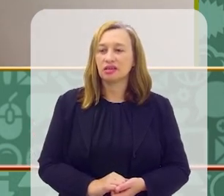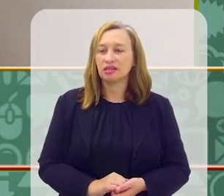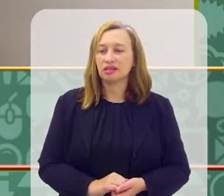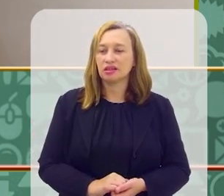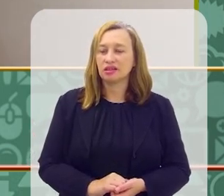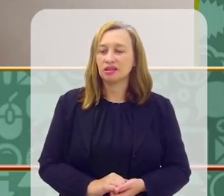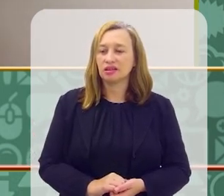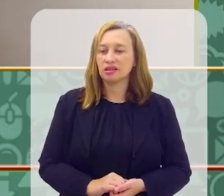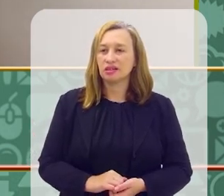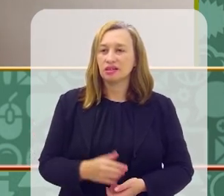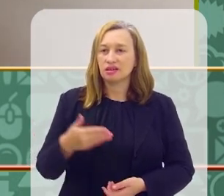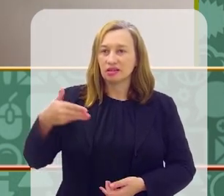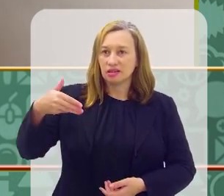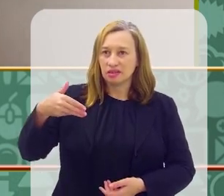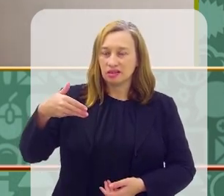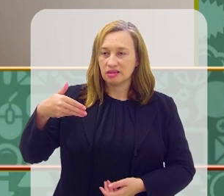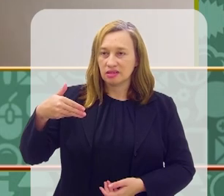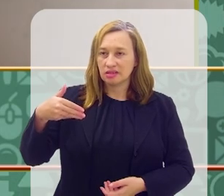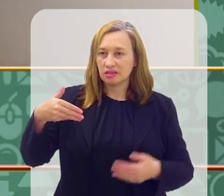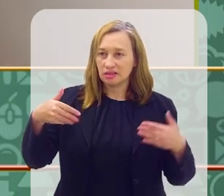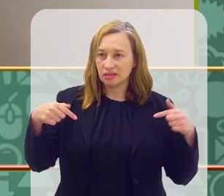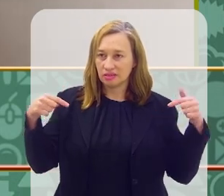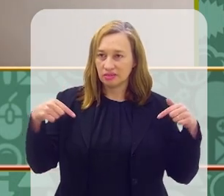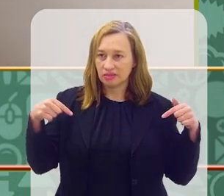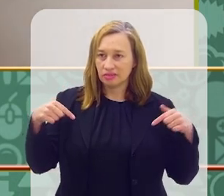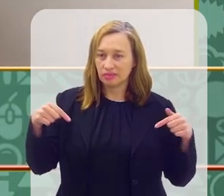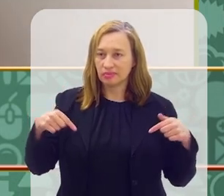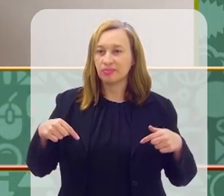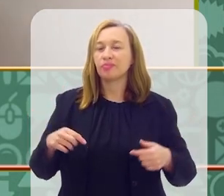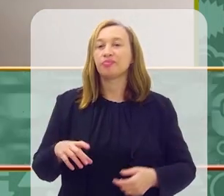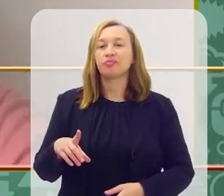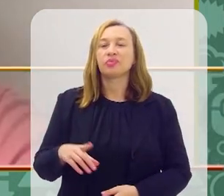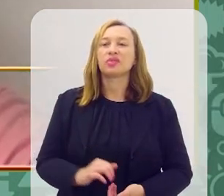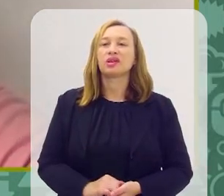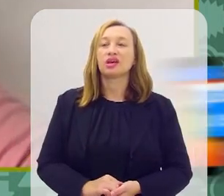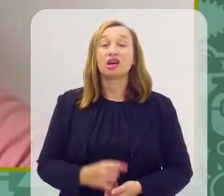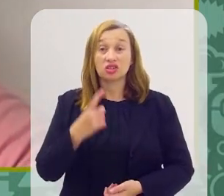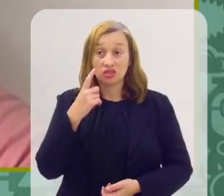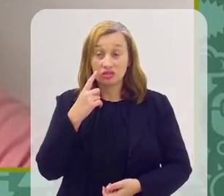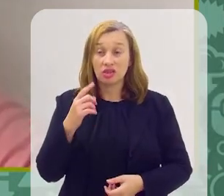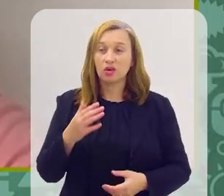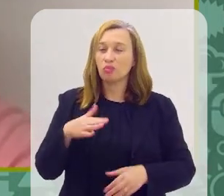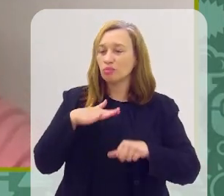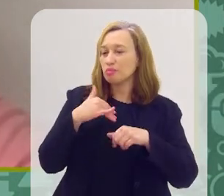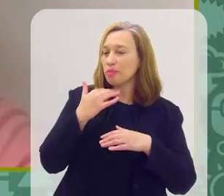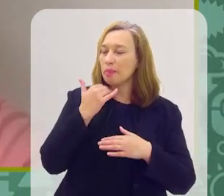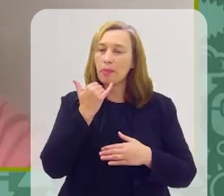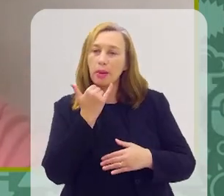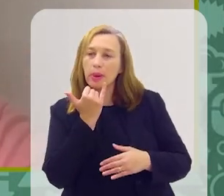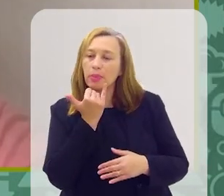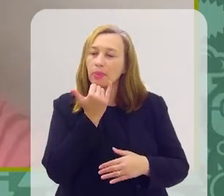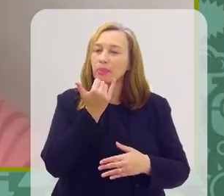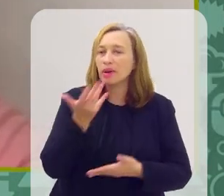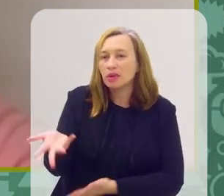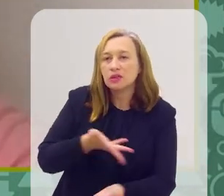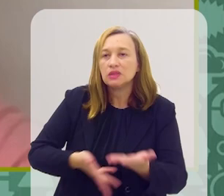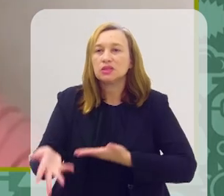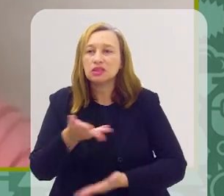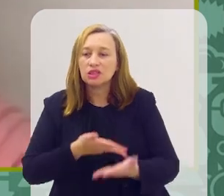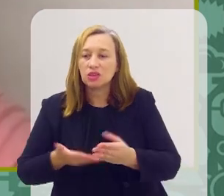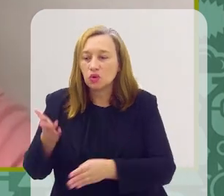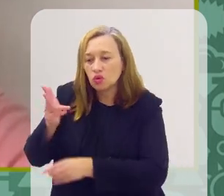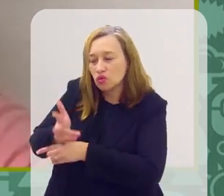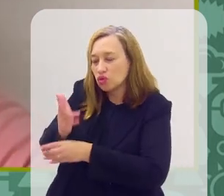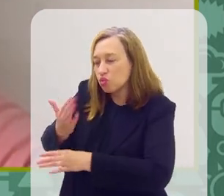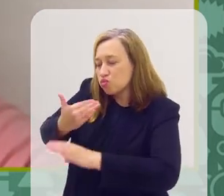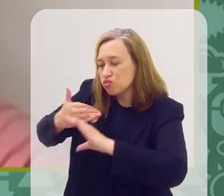P,10, underlinezinho depois, no final, que só vai encontrar eu lá no Instagram, e aí a gente pode trocar ideia, pode também,